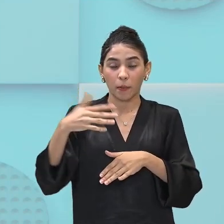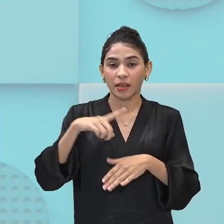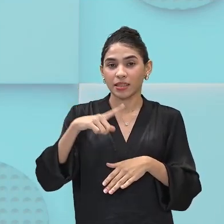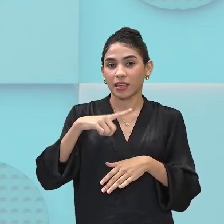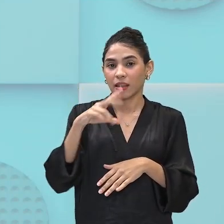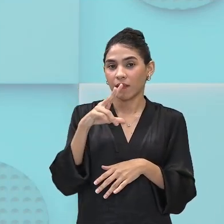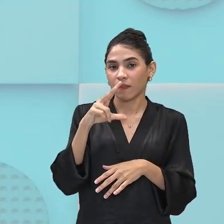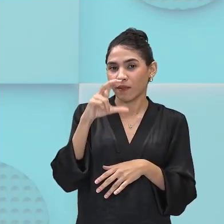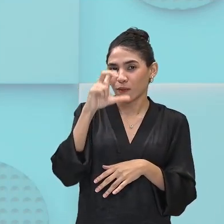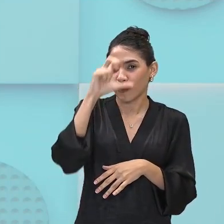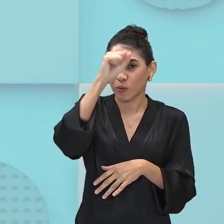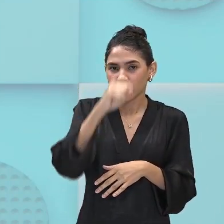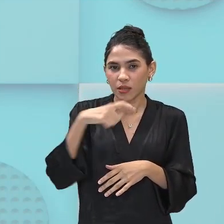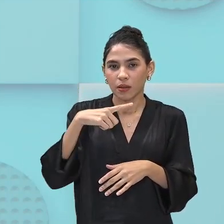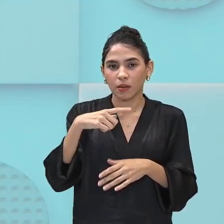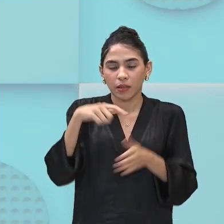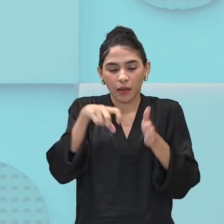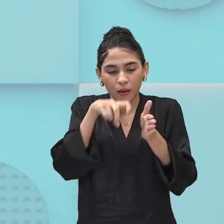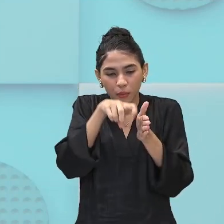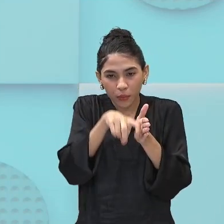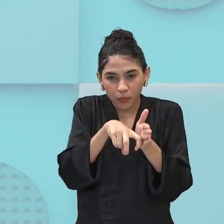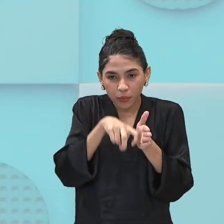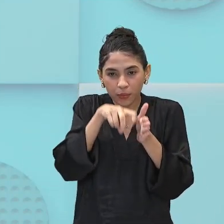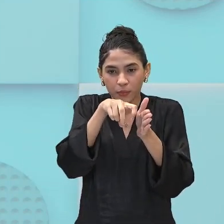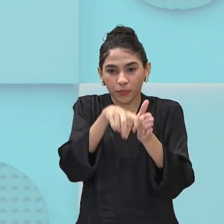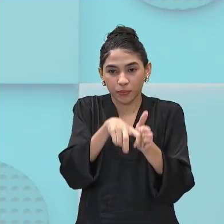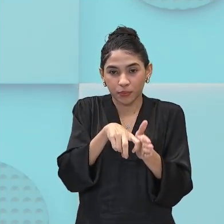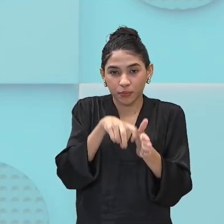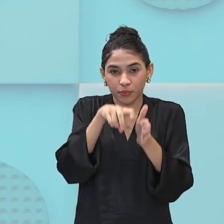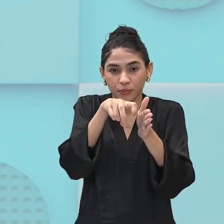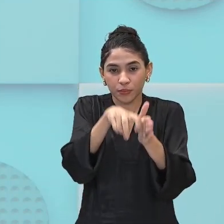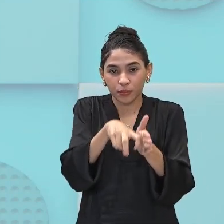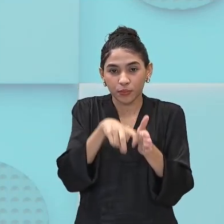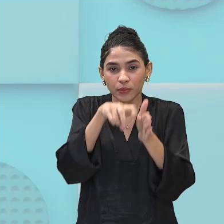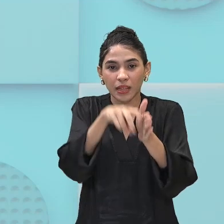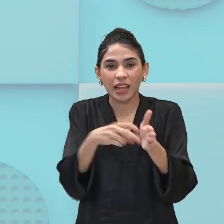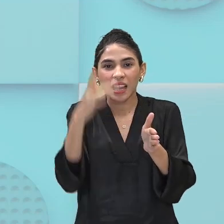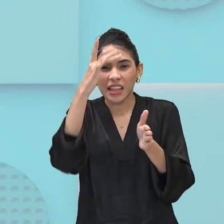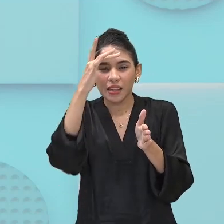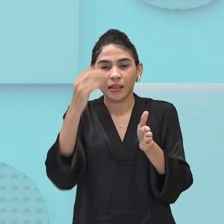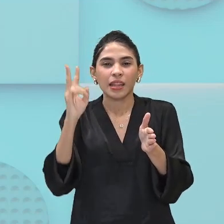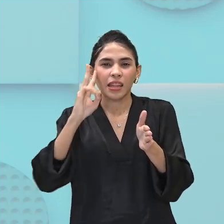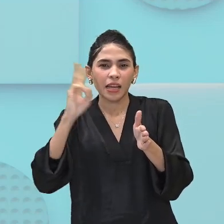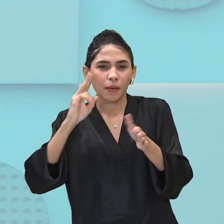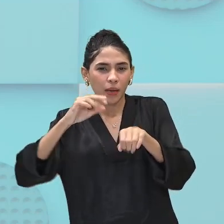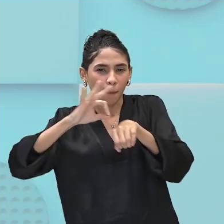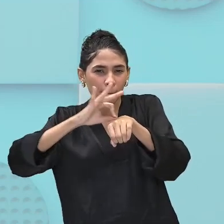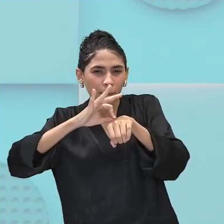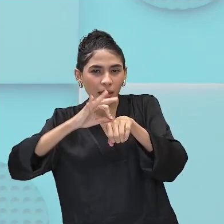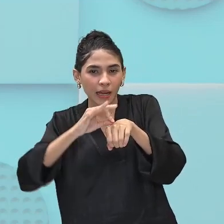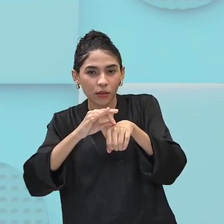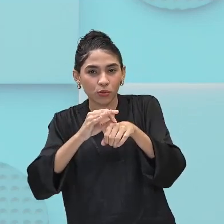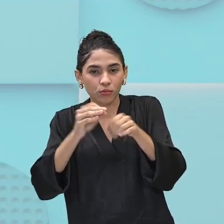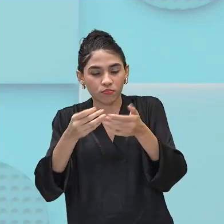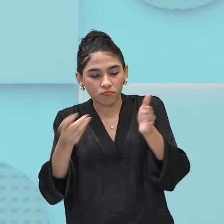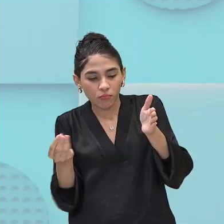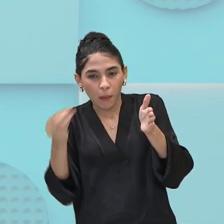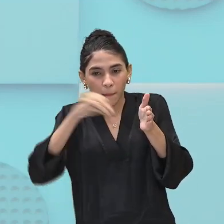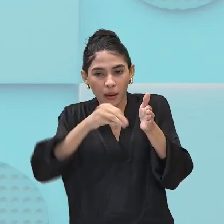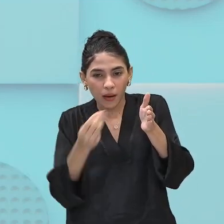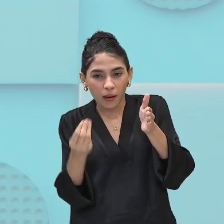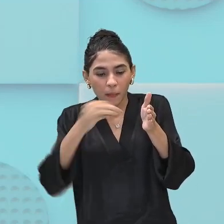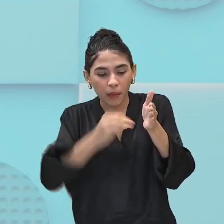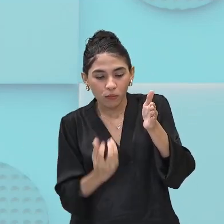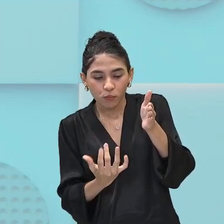força, porque ele está ainda sendo alimentado. Eles eram alimentados no passado com carvão, e isso fazia com que eles fossem